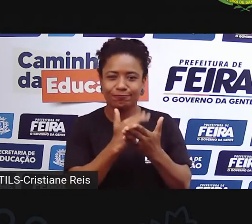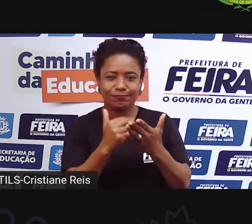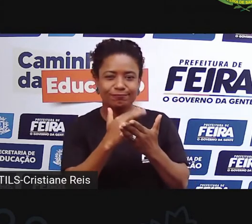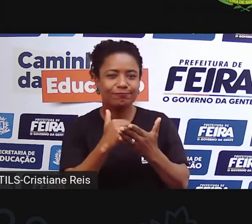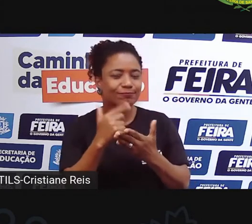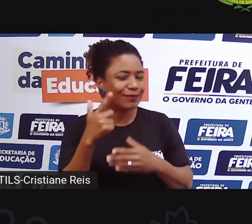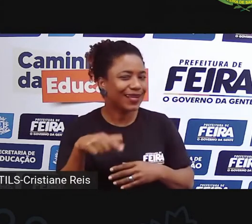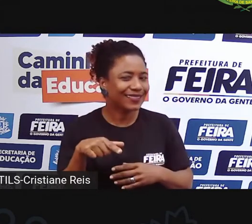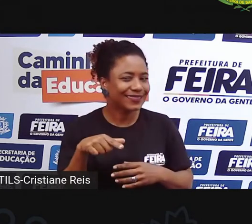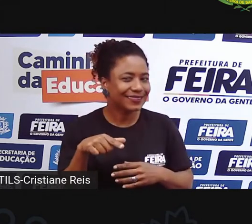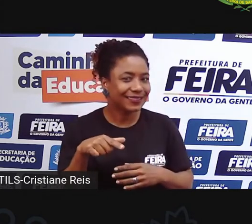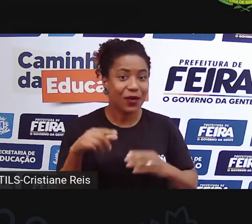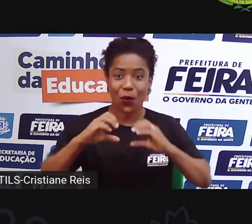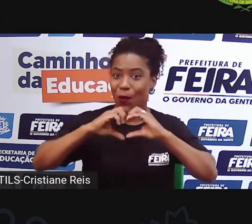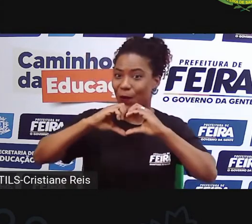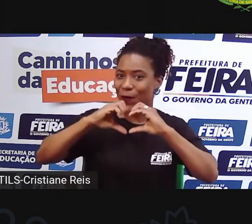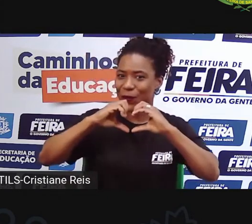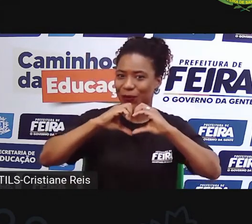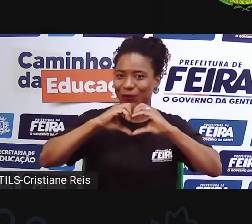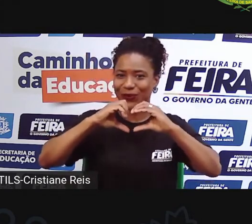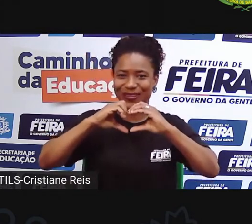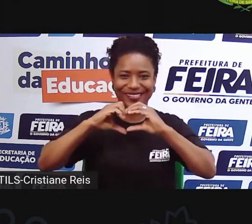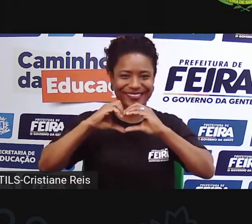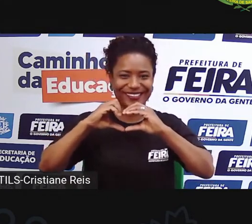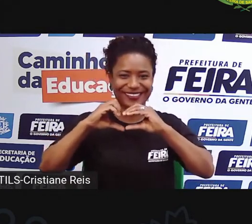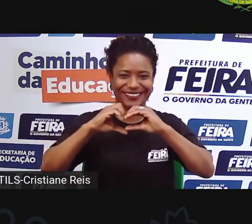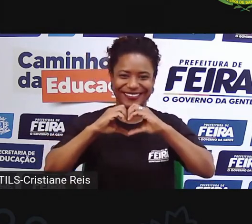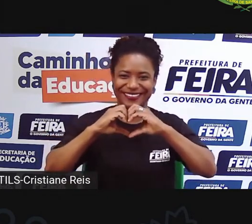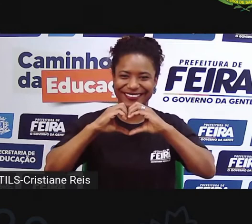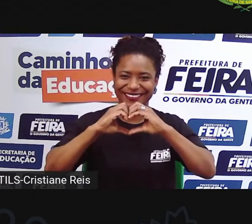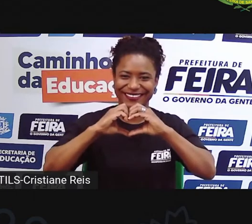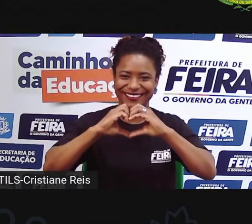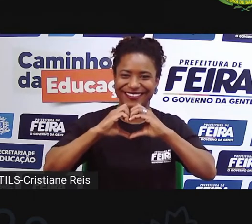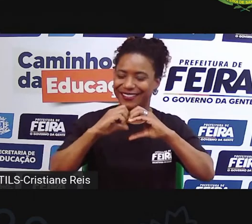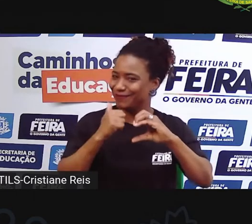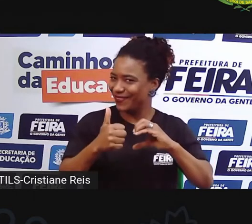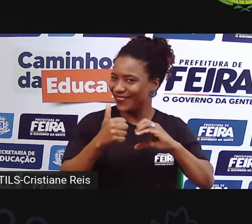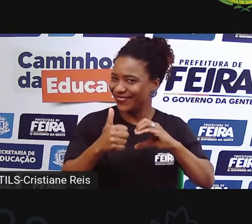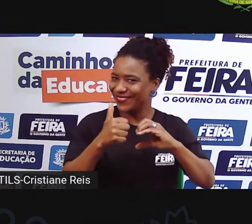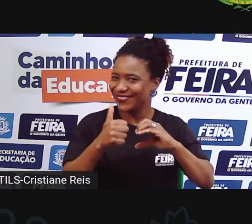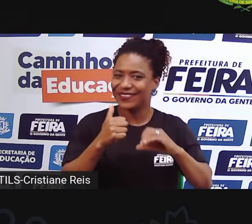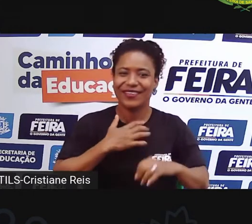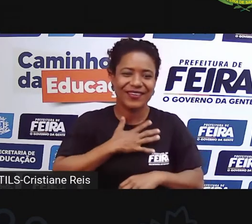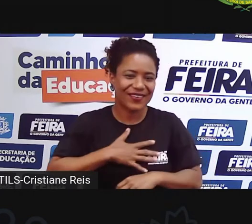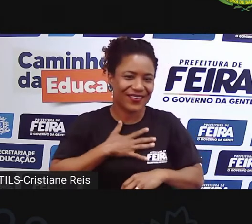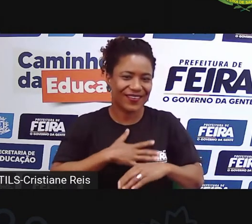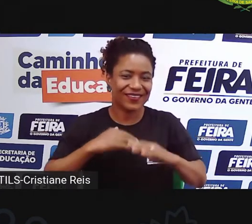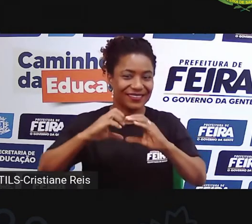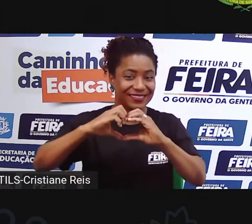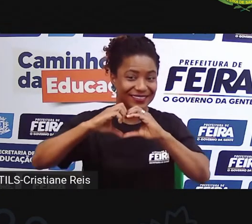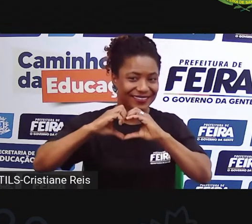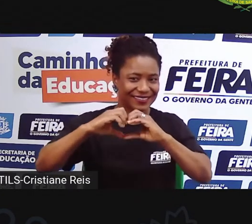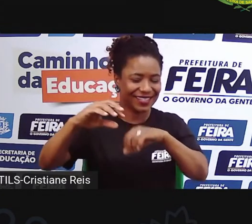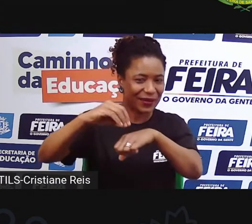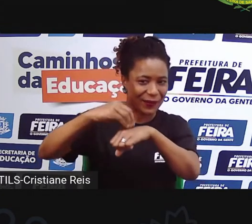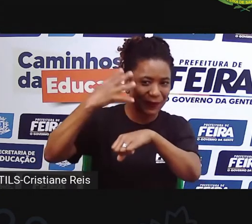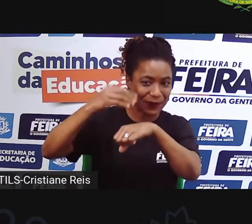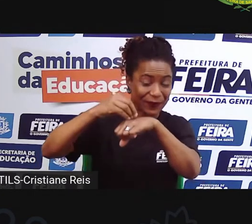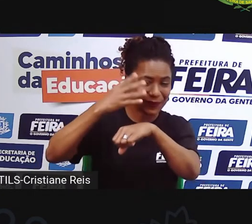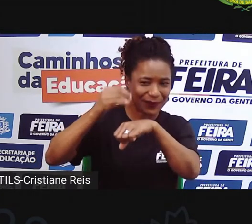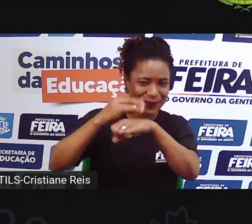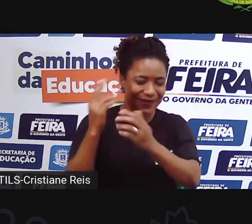Que... Ah, um coração. Muito bem, meninada. Eu gosto quando vocês me dão ideias, me